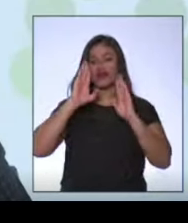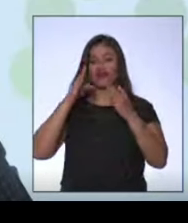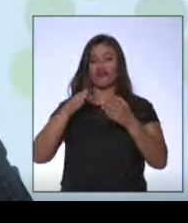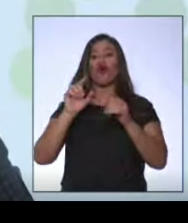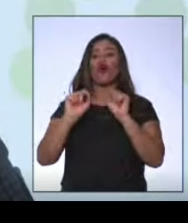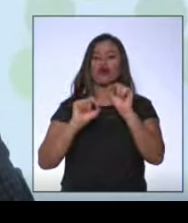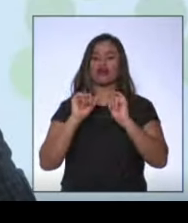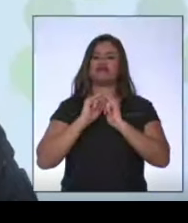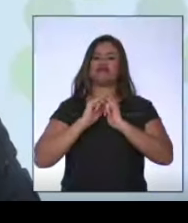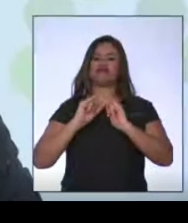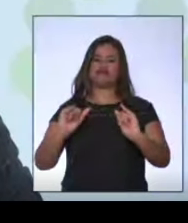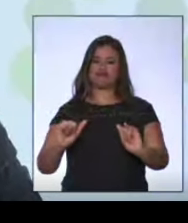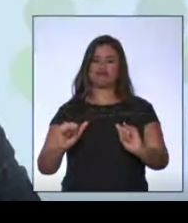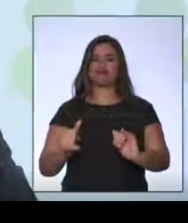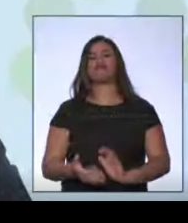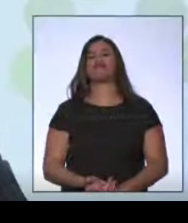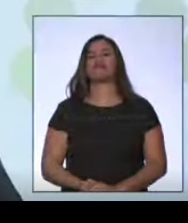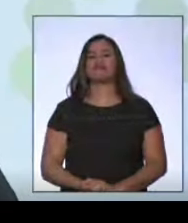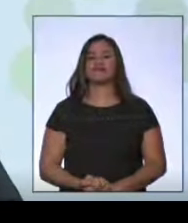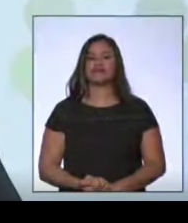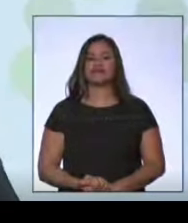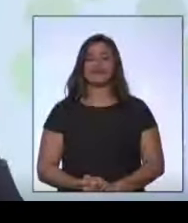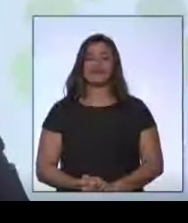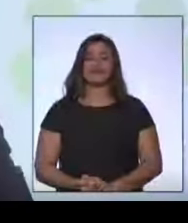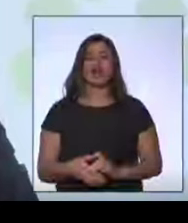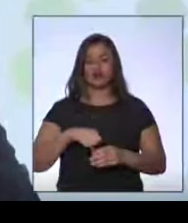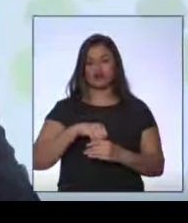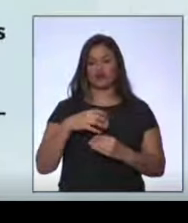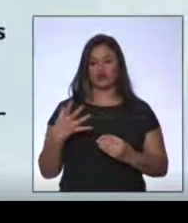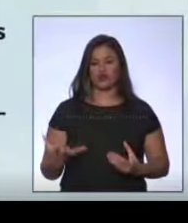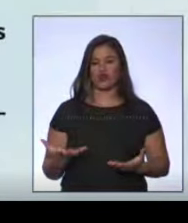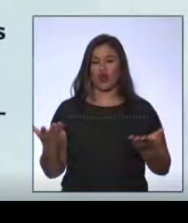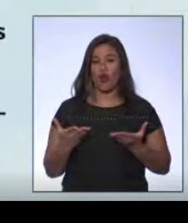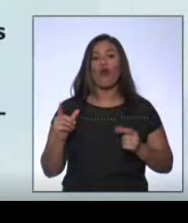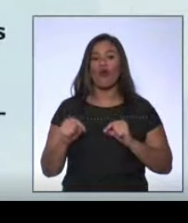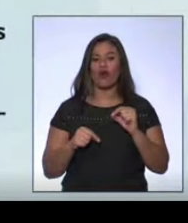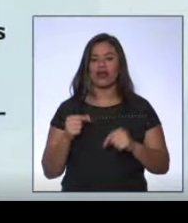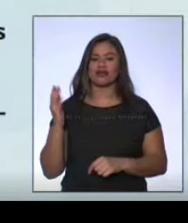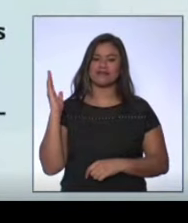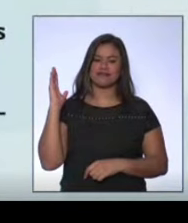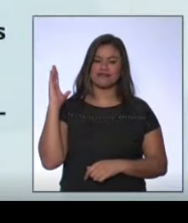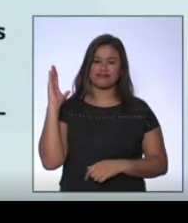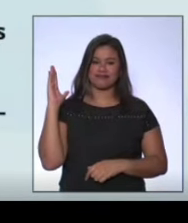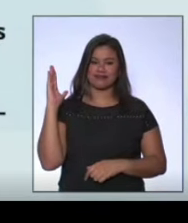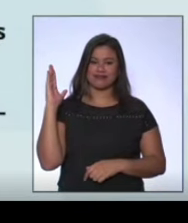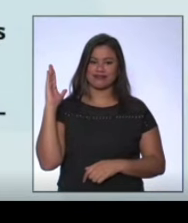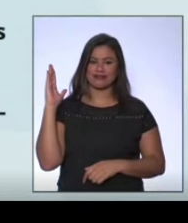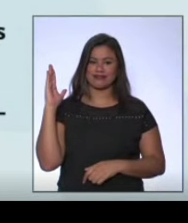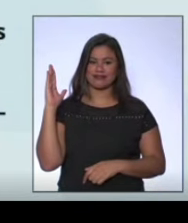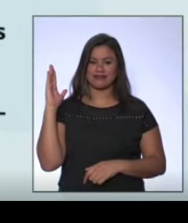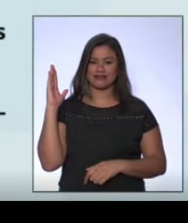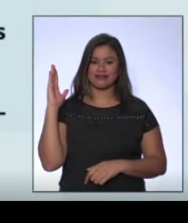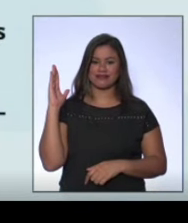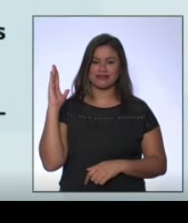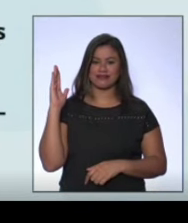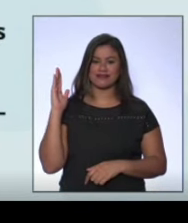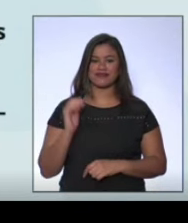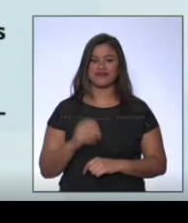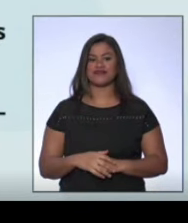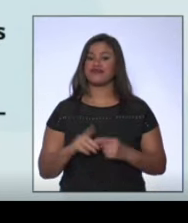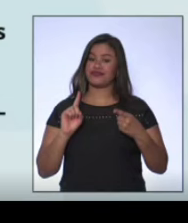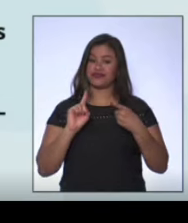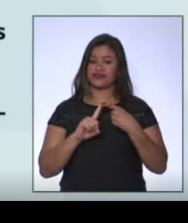notícia, tá? Conteúdos de hoje: estrutura e elementos da capa de um jornal impresso,